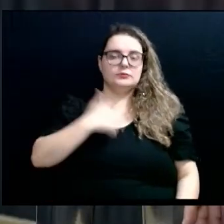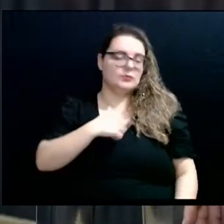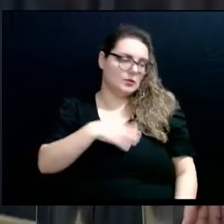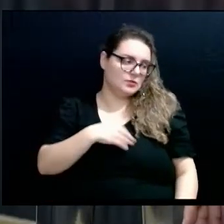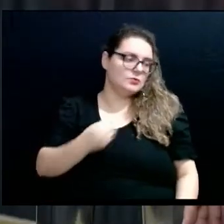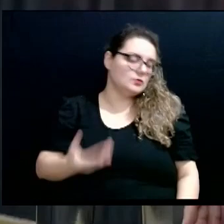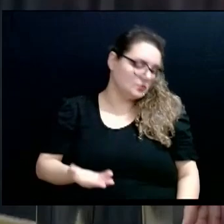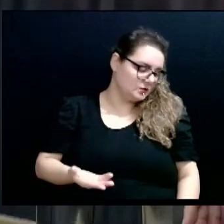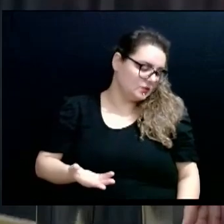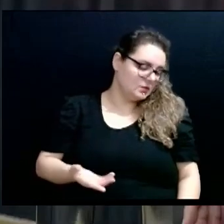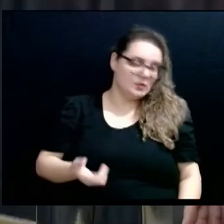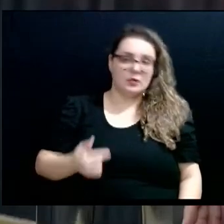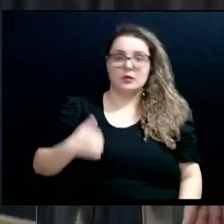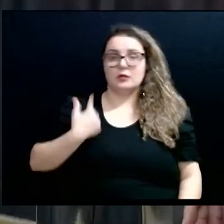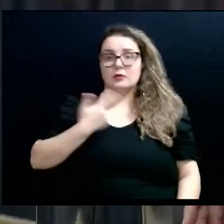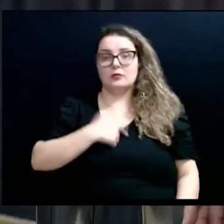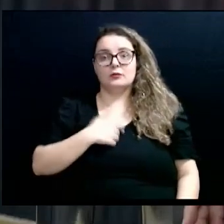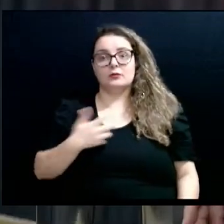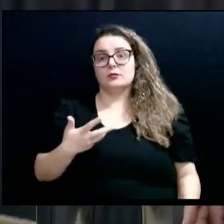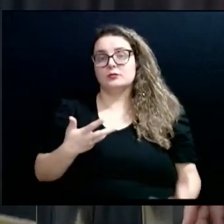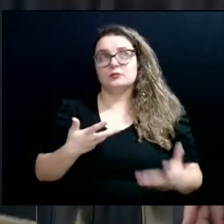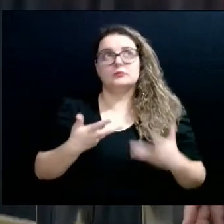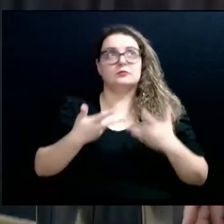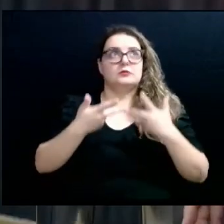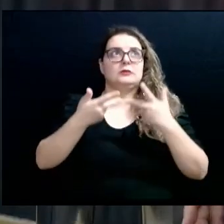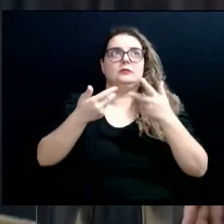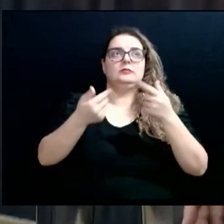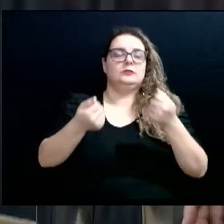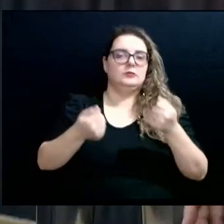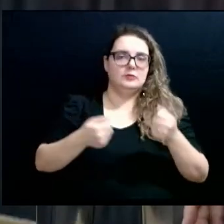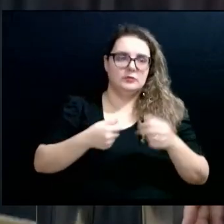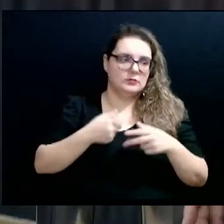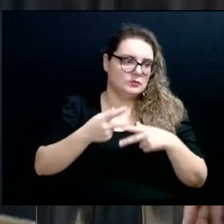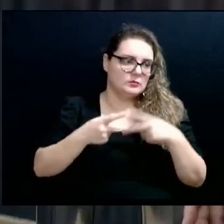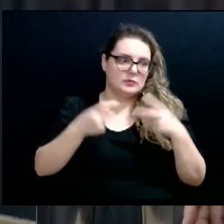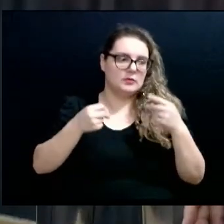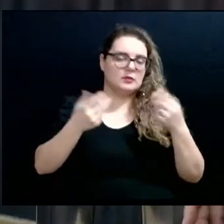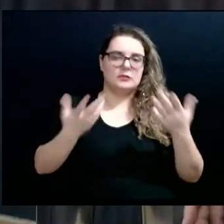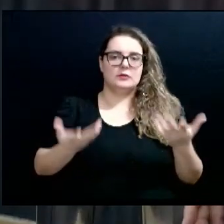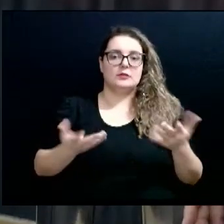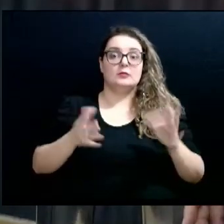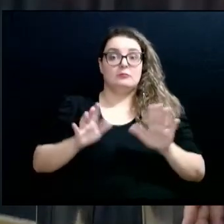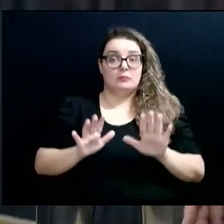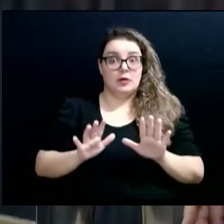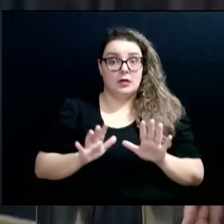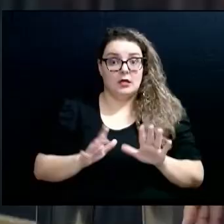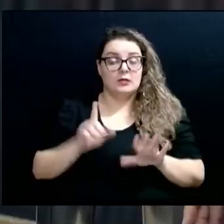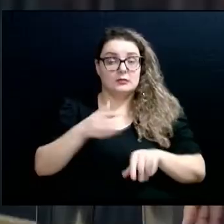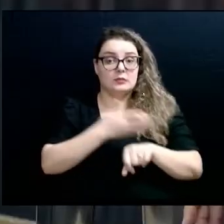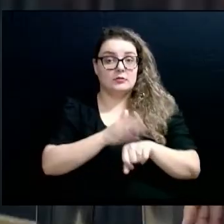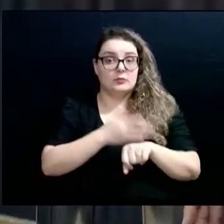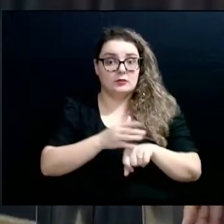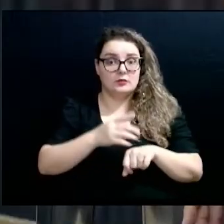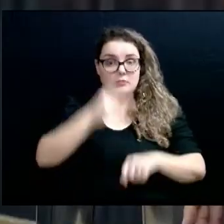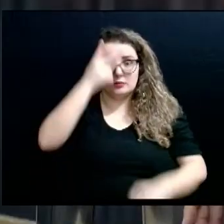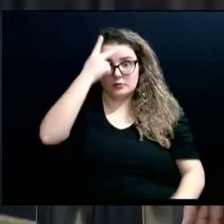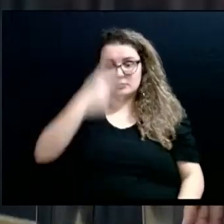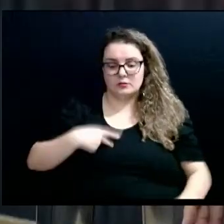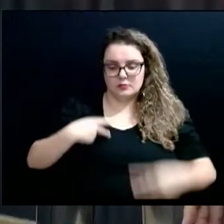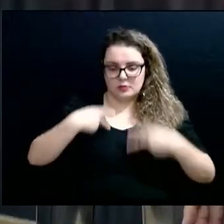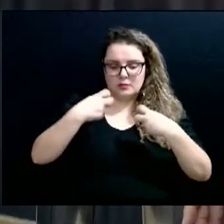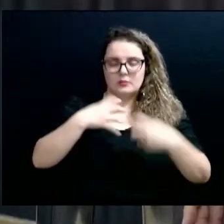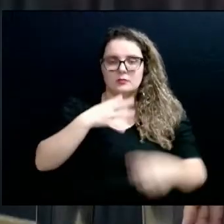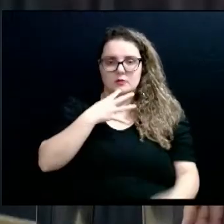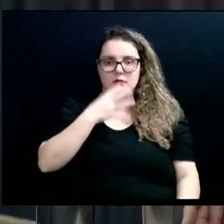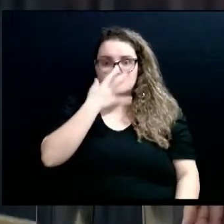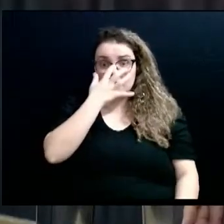mais precioso. Sim. Então, eu entendo que isso é muito difícil, mas também é um exercício de autoconhecimento. Eu acho que é muito importante. A